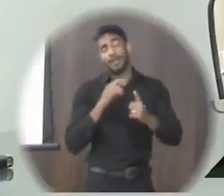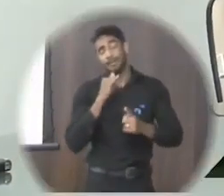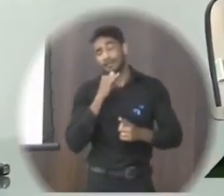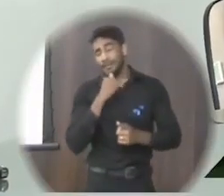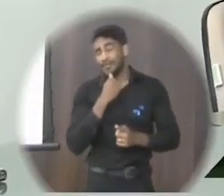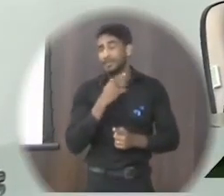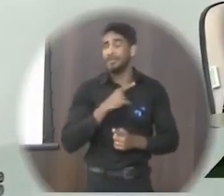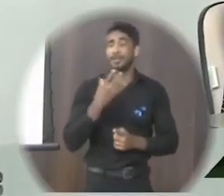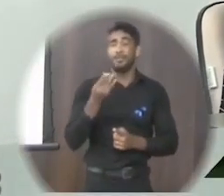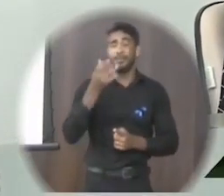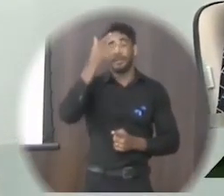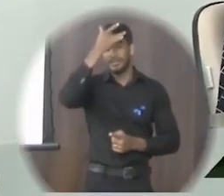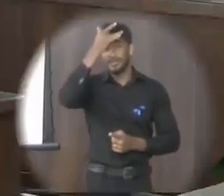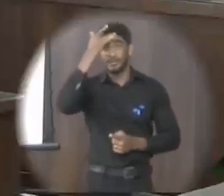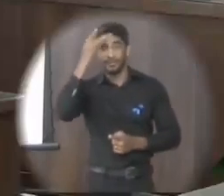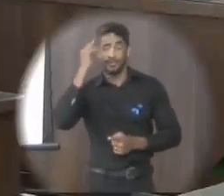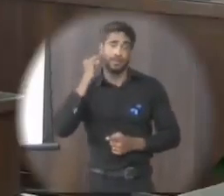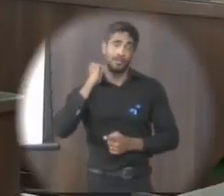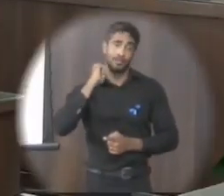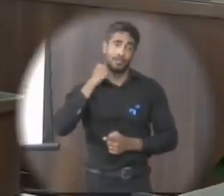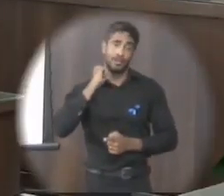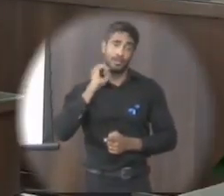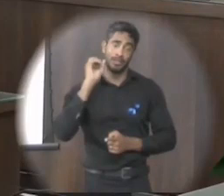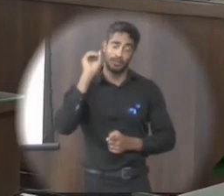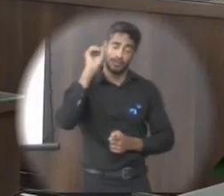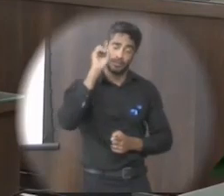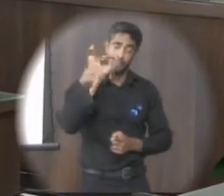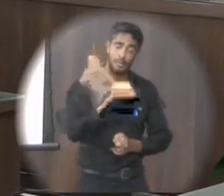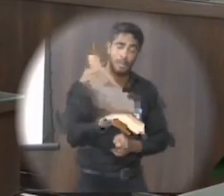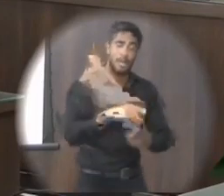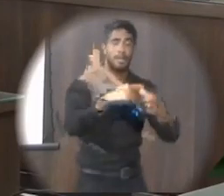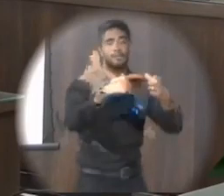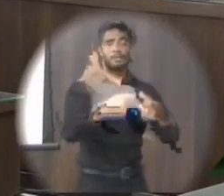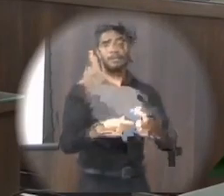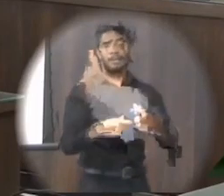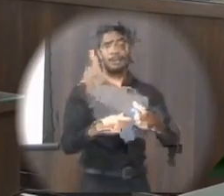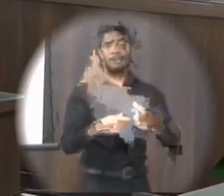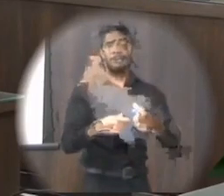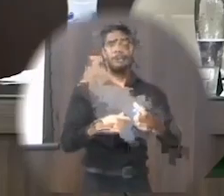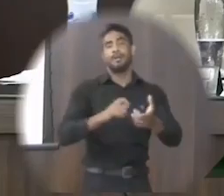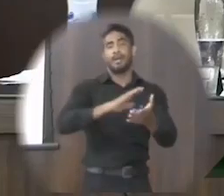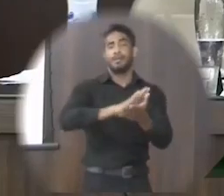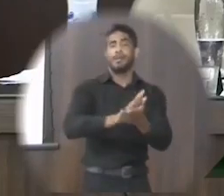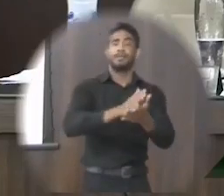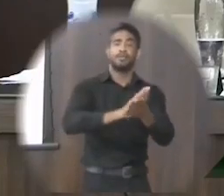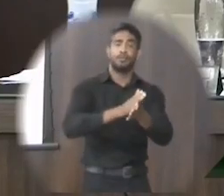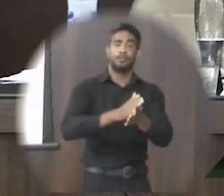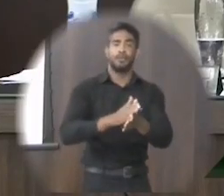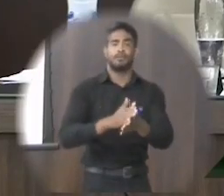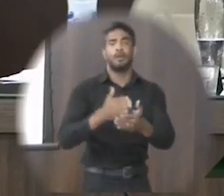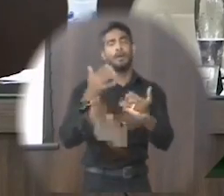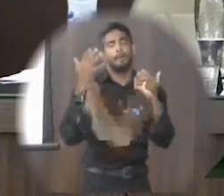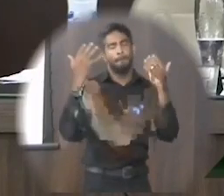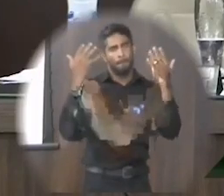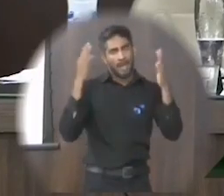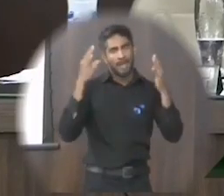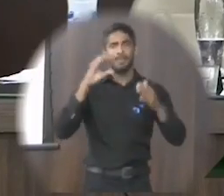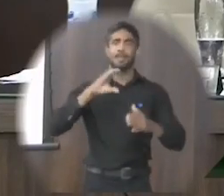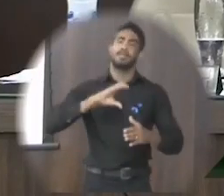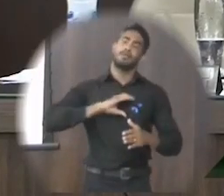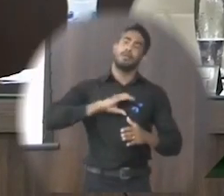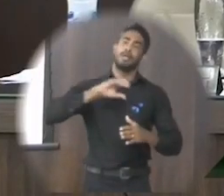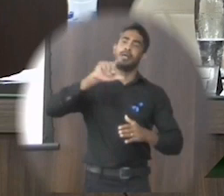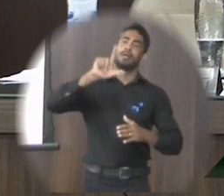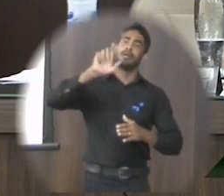várias pessoas que vão lá fazer essa desova de lixo no local e acabam obstruindo o canal. Então, parabéns ao colega Léo por